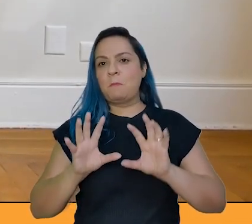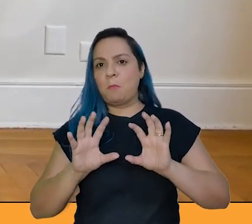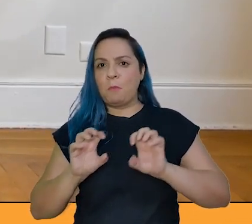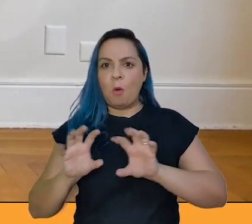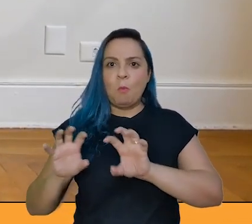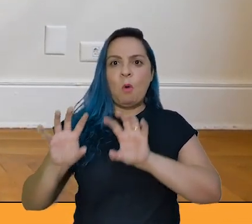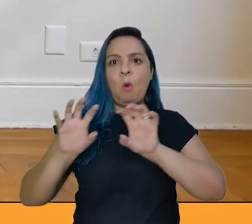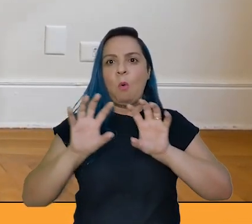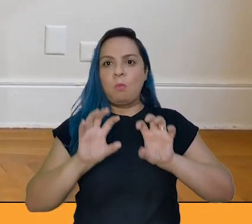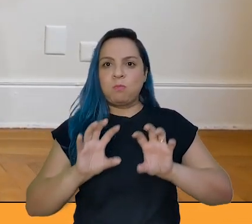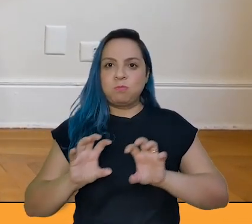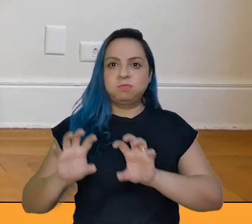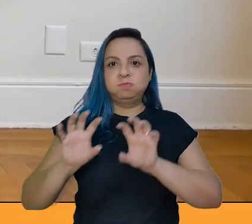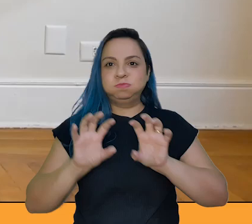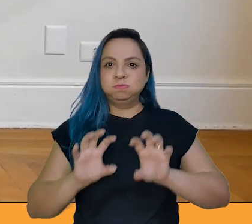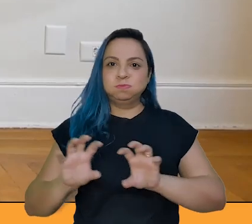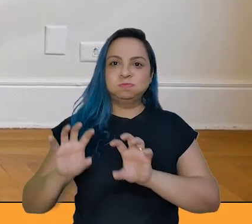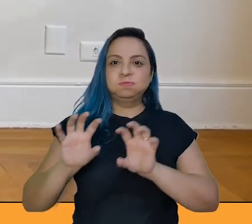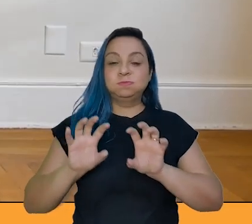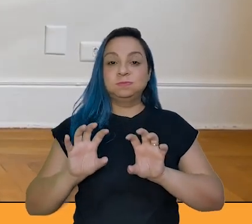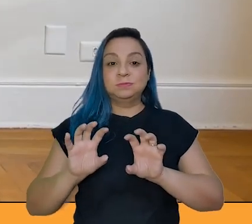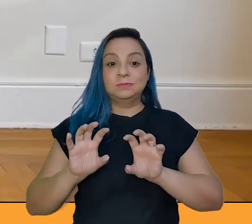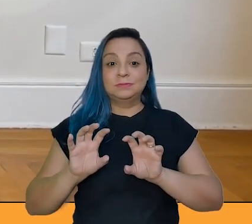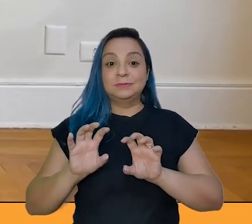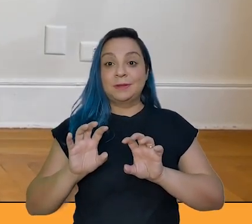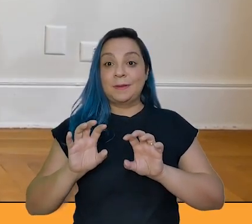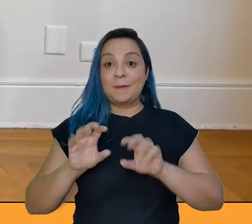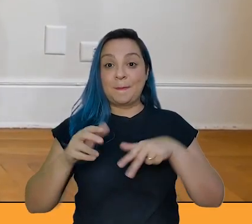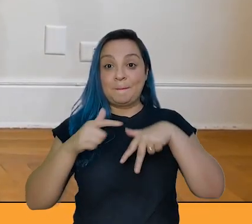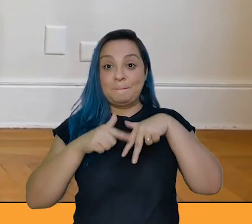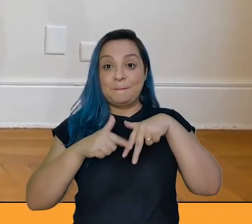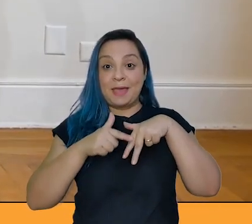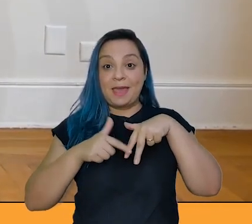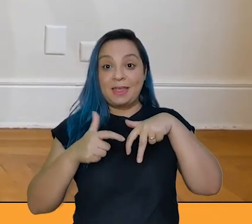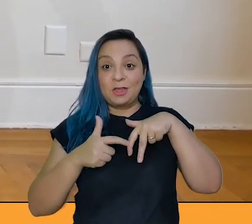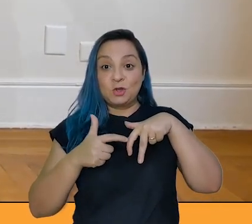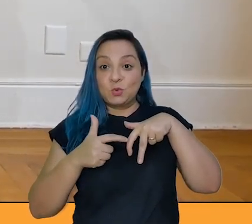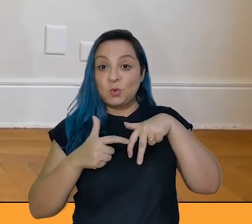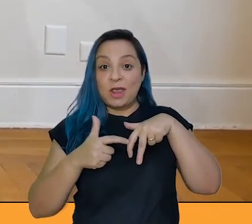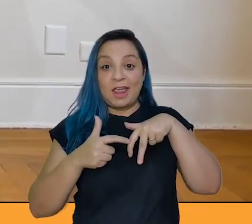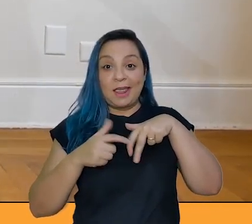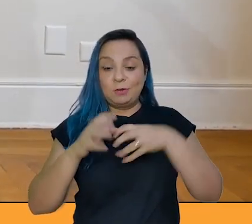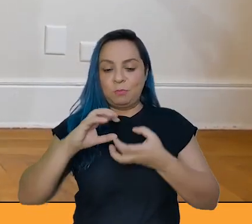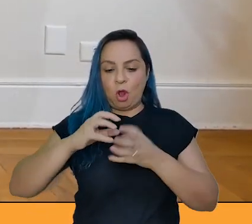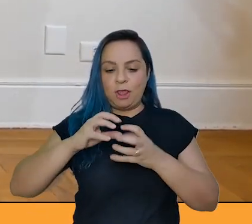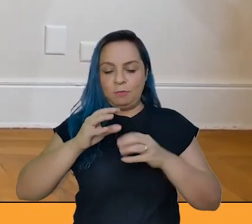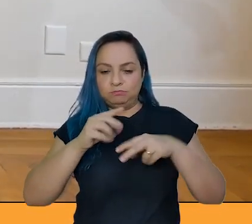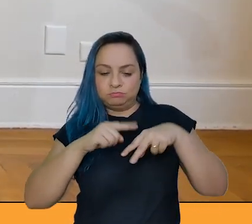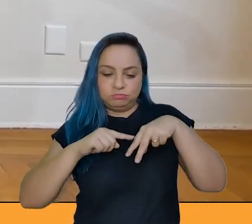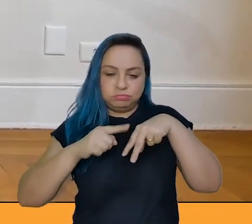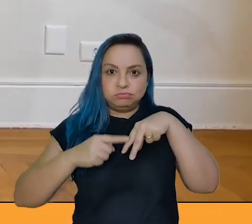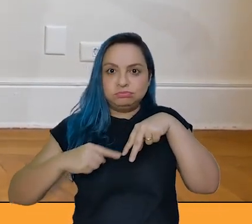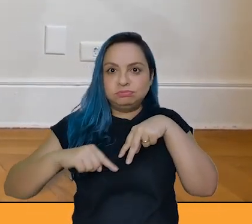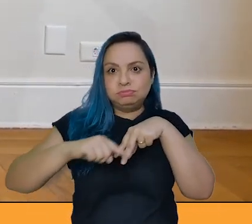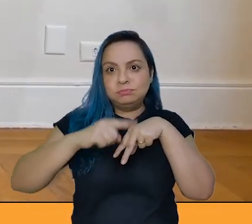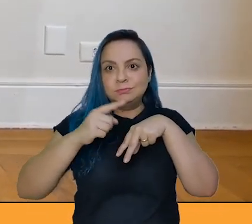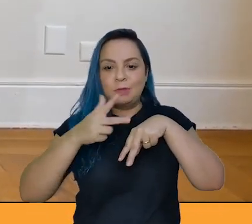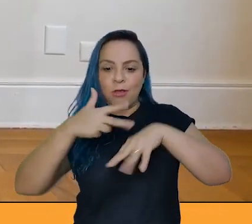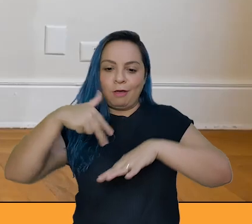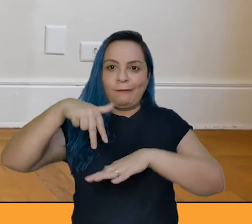Vai pro bumbum. Parou na Com perna, as pontas dos joelho. pés no chão, faz movimentos circulares com as pé.